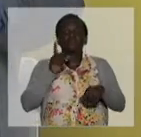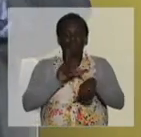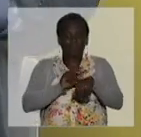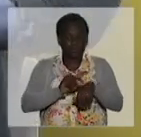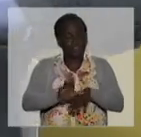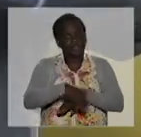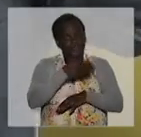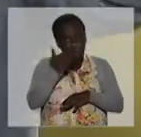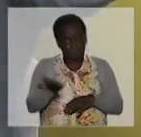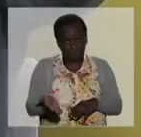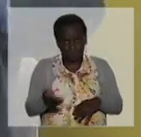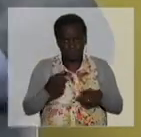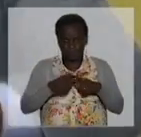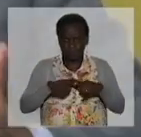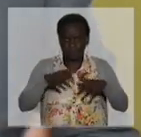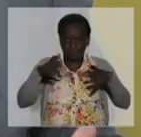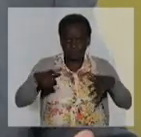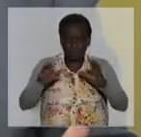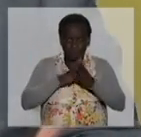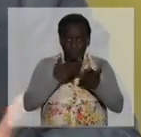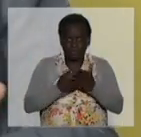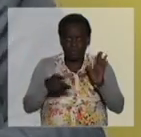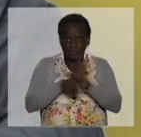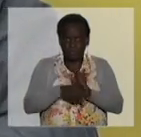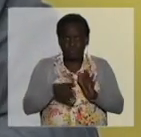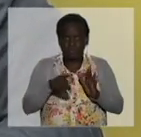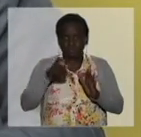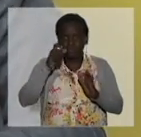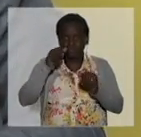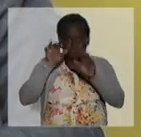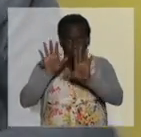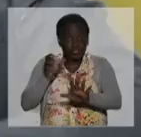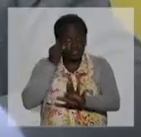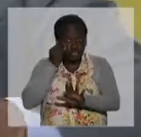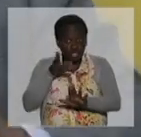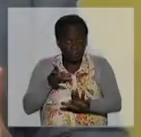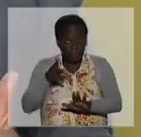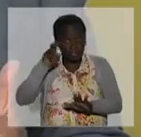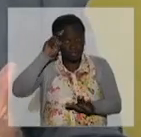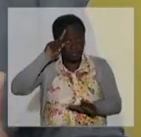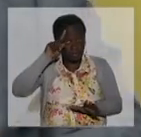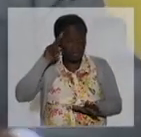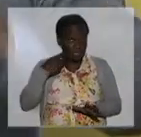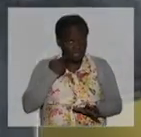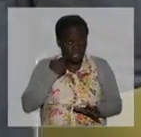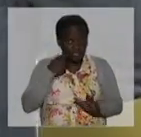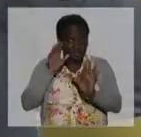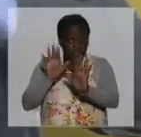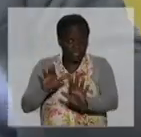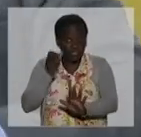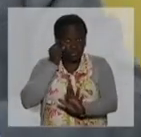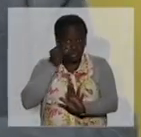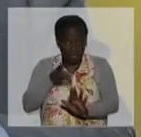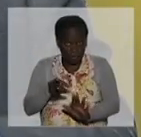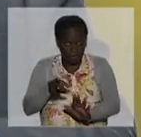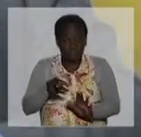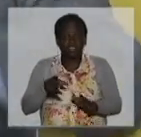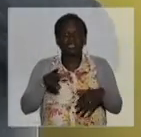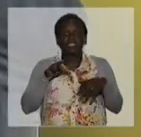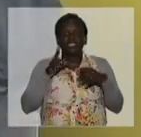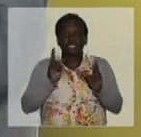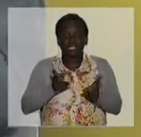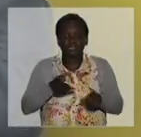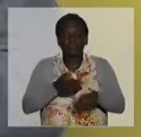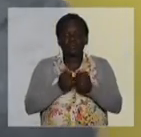era integral, que a academia, inclusive, era internato, de segunda a sexta-feira. Sempre